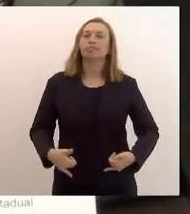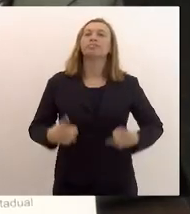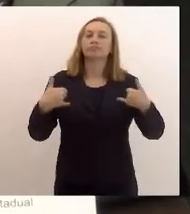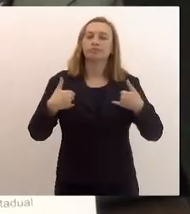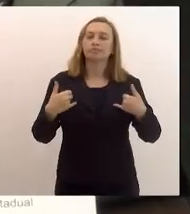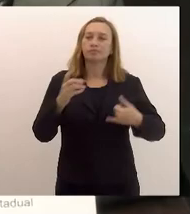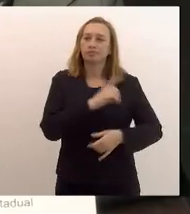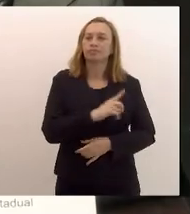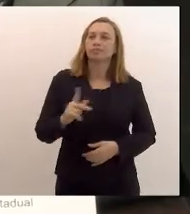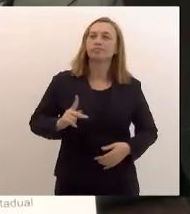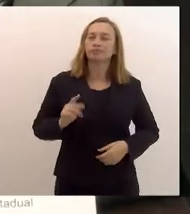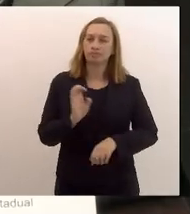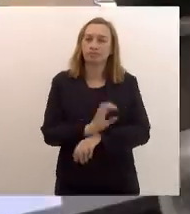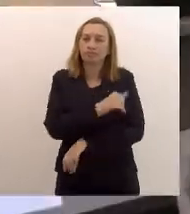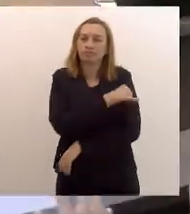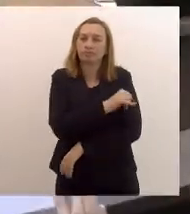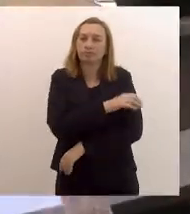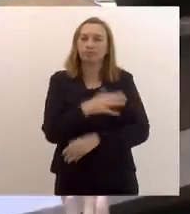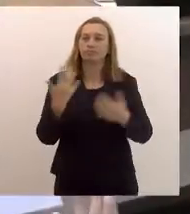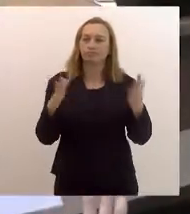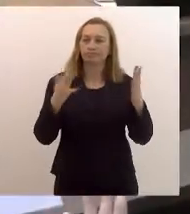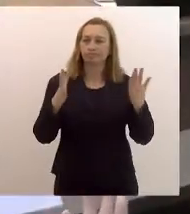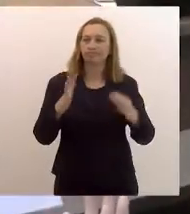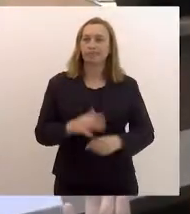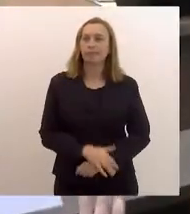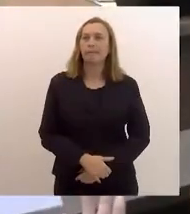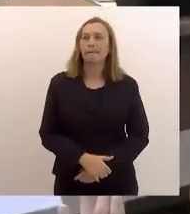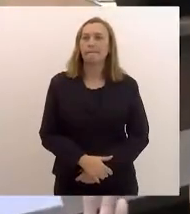de defensores públicos do Estado do Rio de Janeiro e